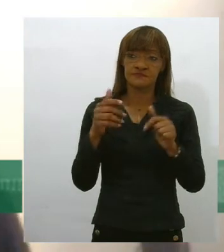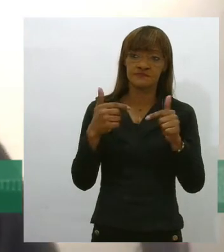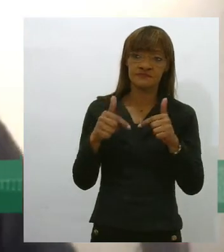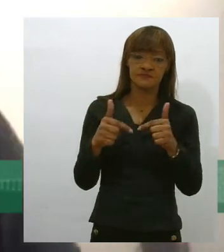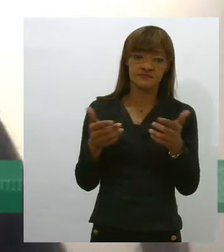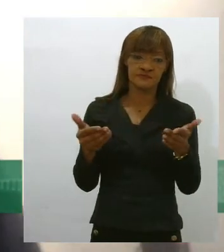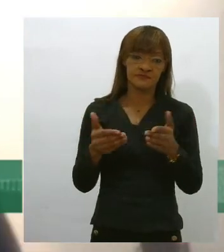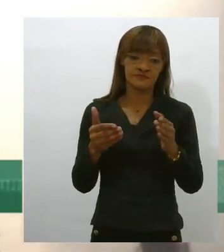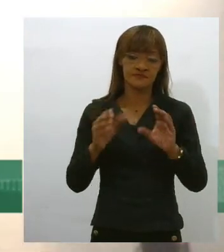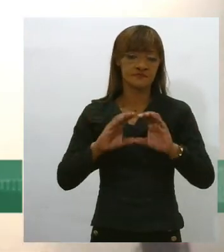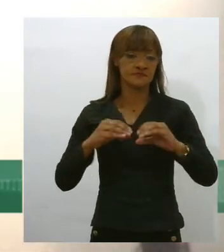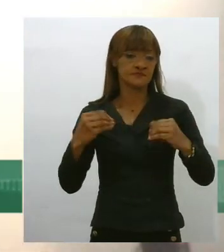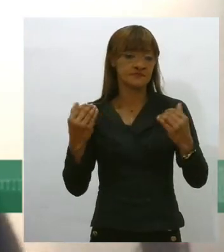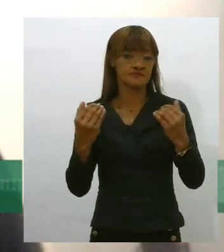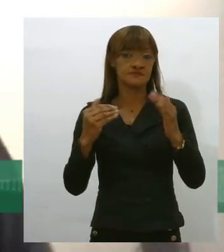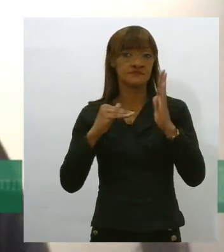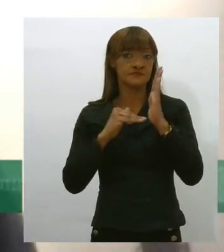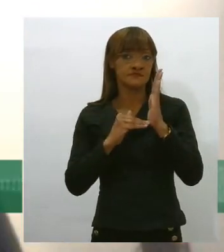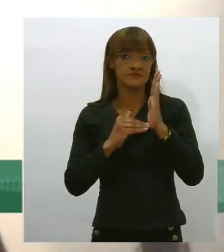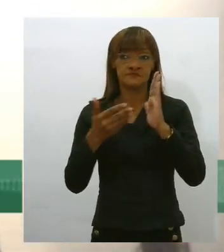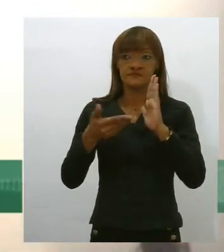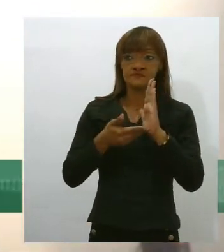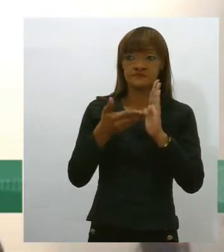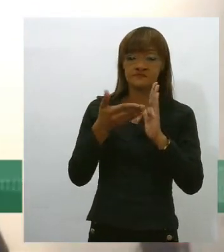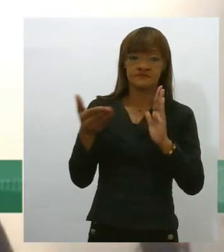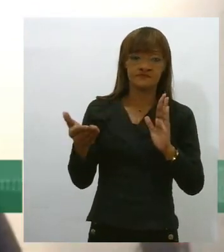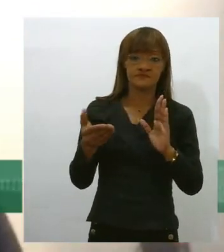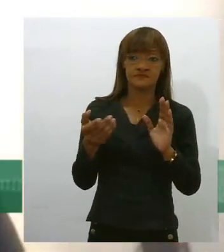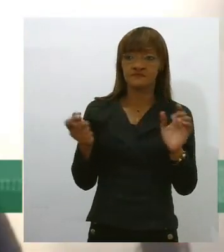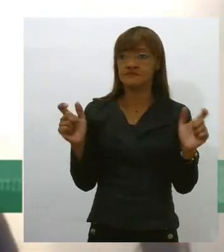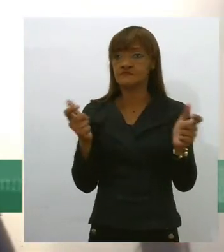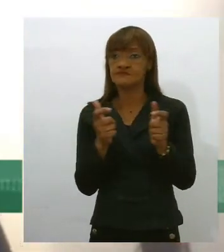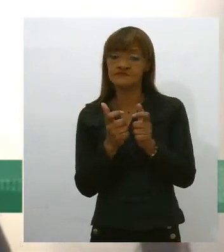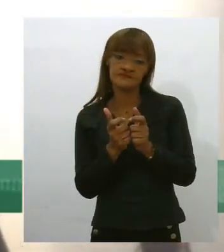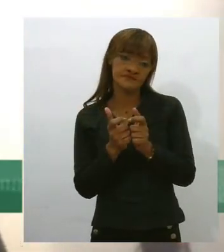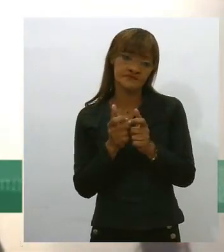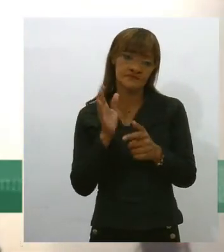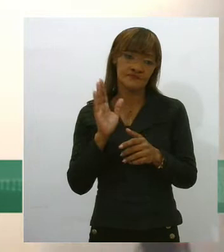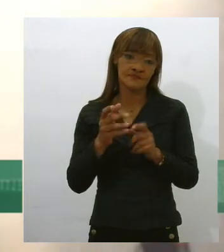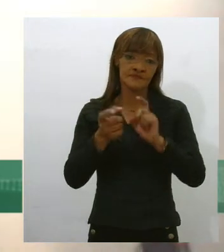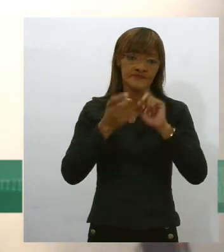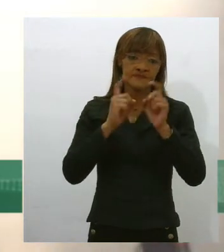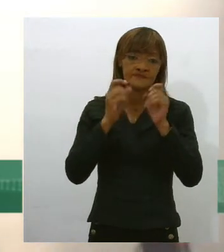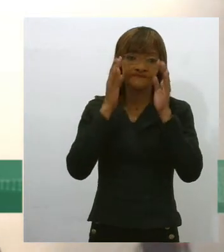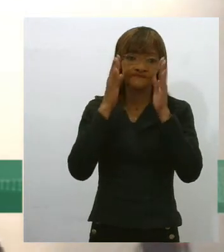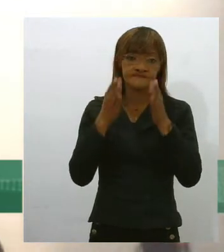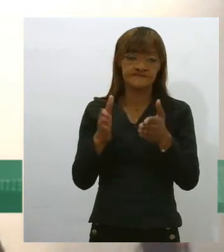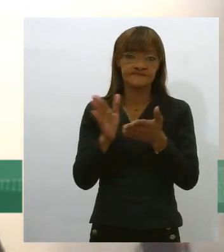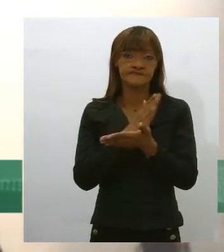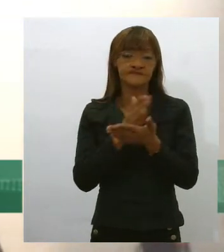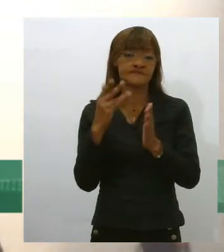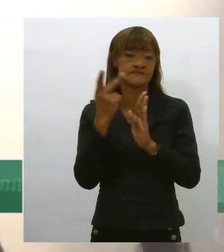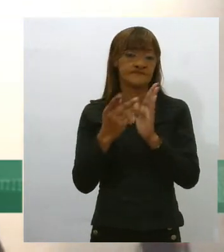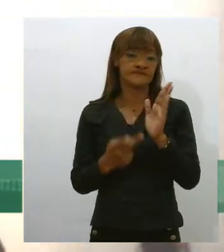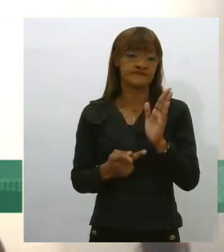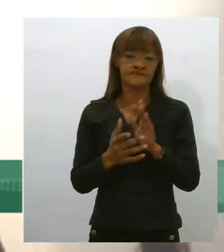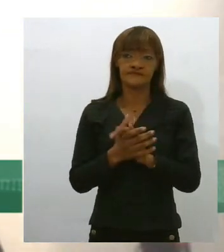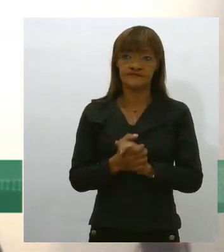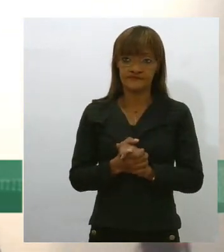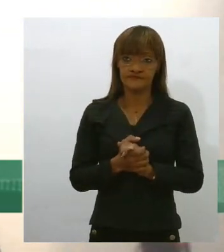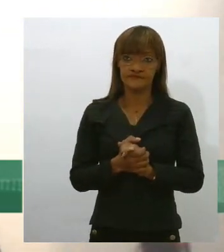corredores estão vazios as sessões Existem forças concentradas para aprovação determinados projetos do executivo Há